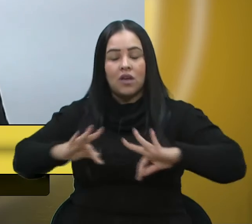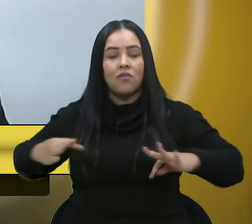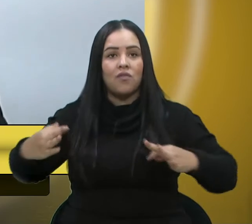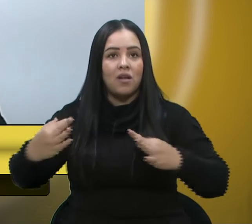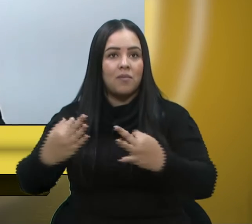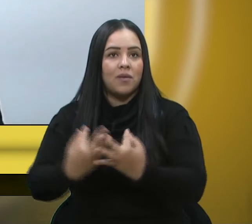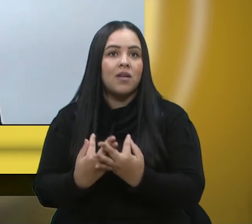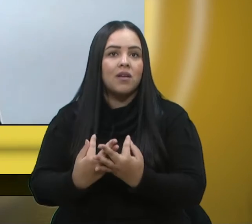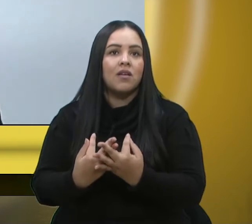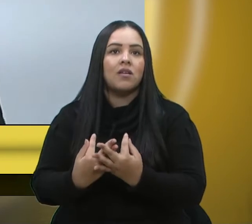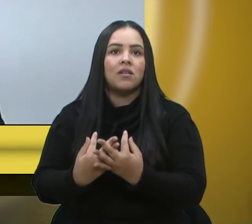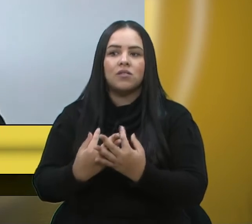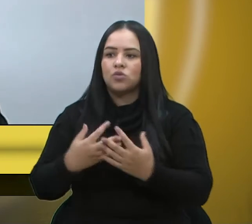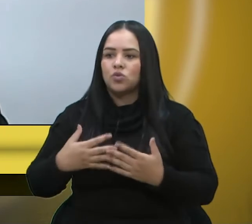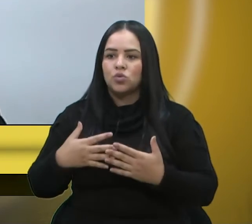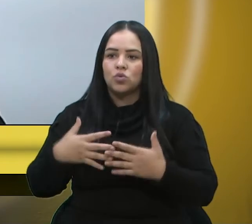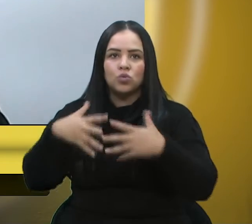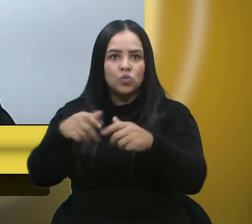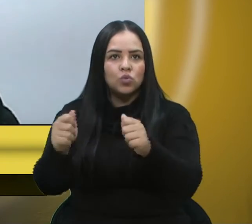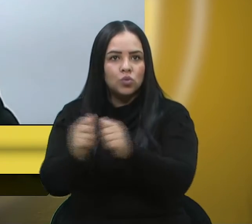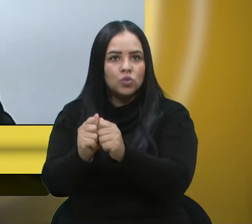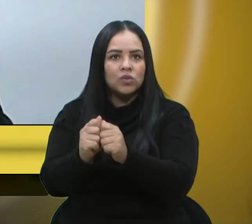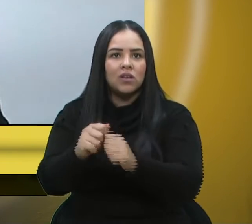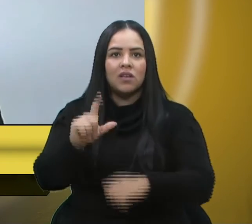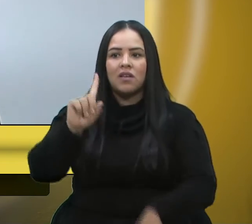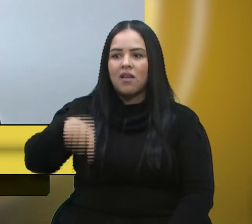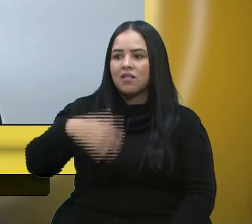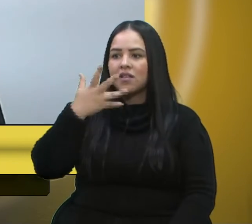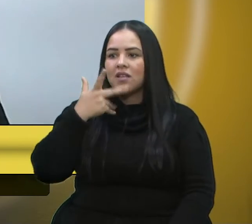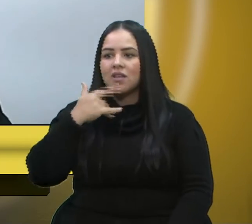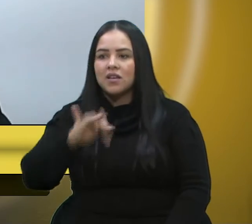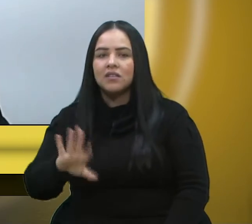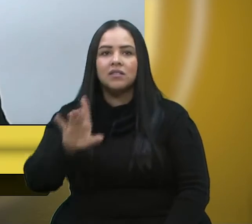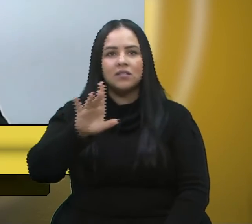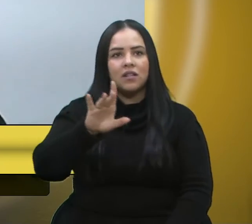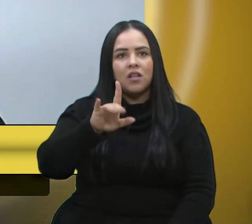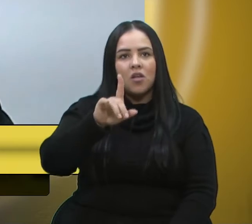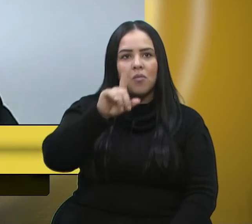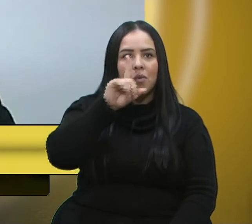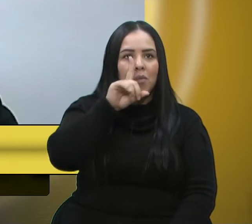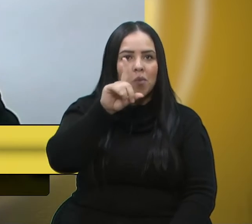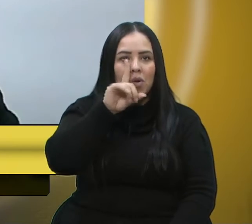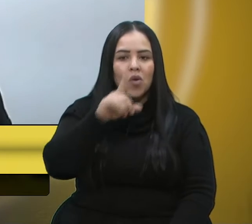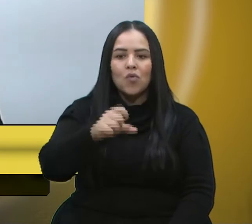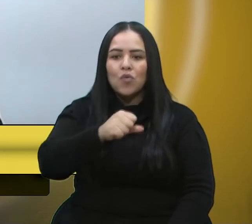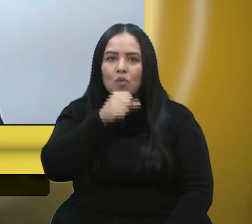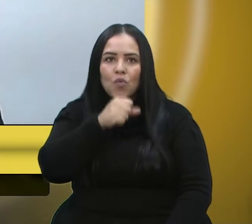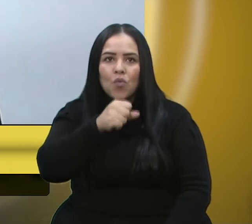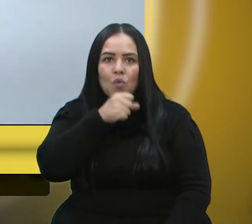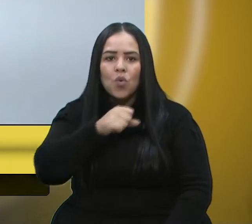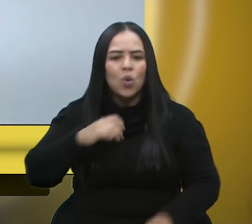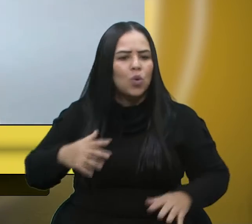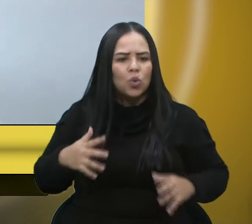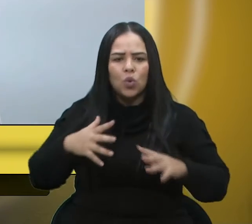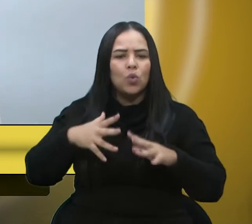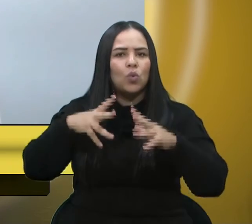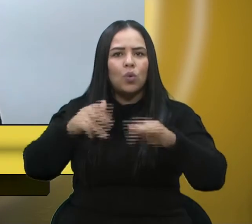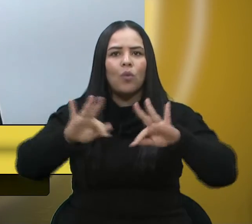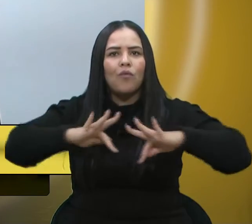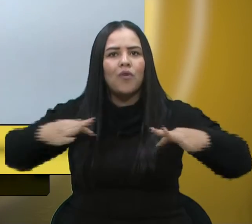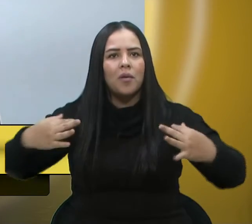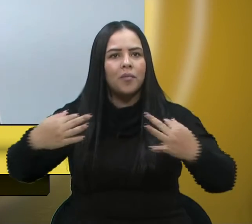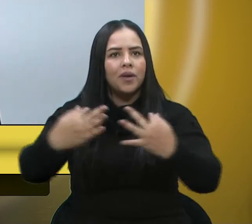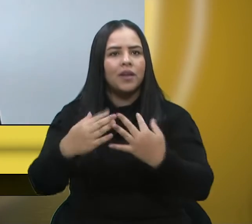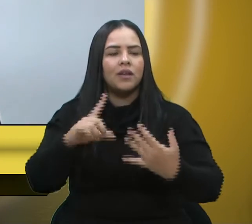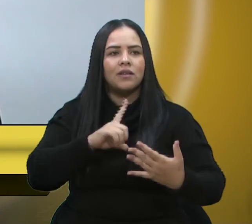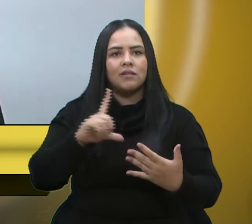âmago, no seu íntimo, que são as crianças, são as mães, são os avós, enfim, todo o contexto que envolve o